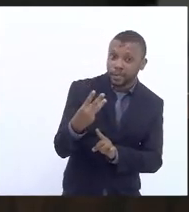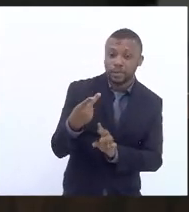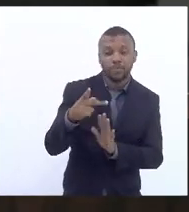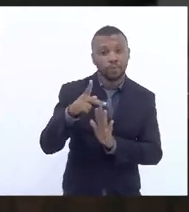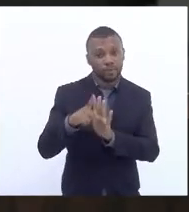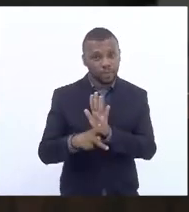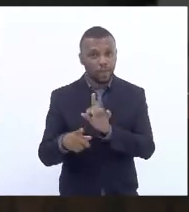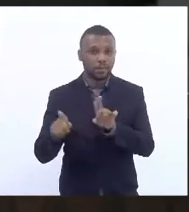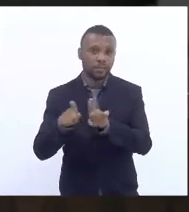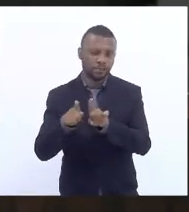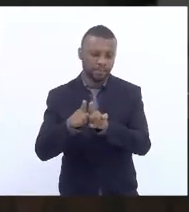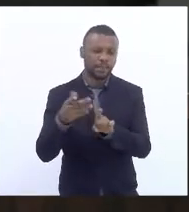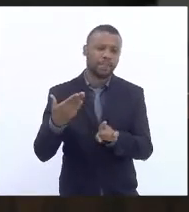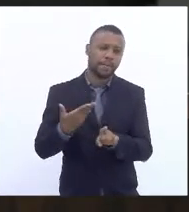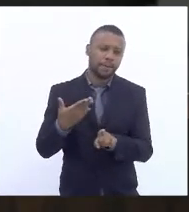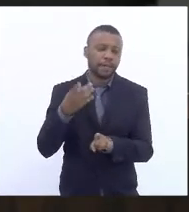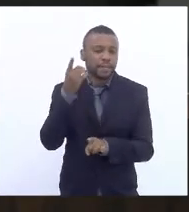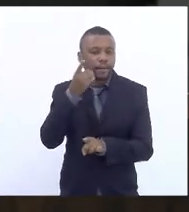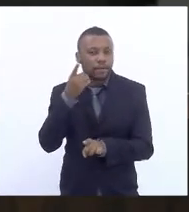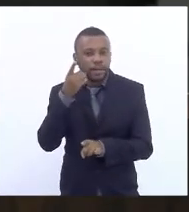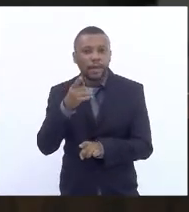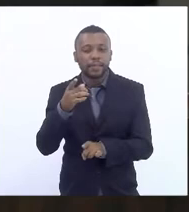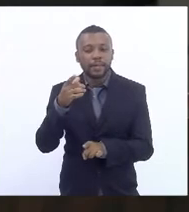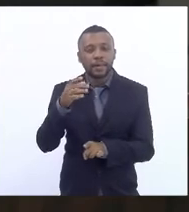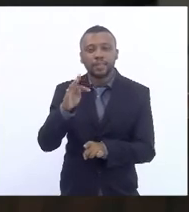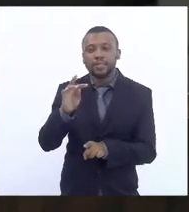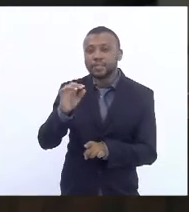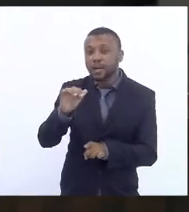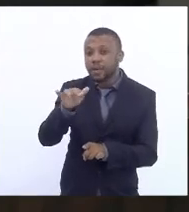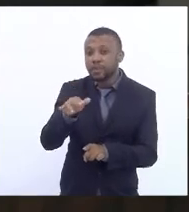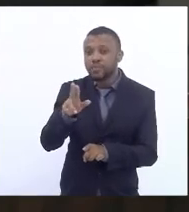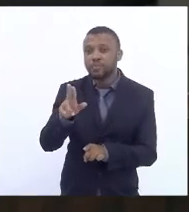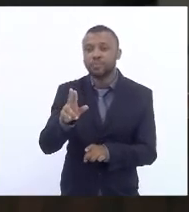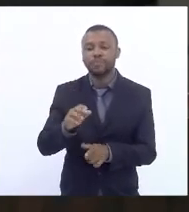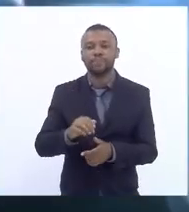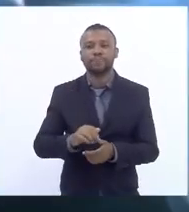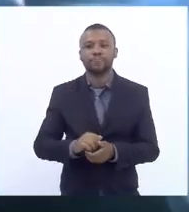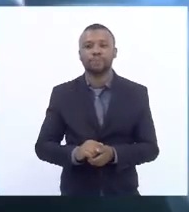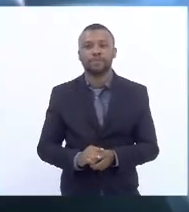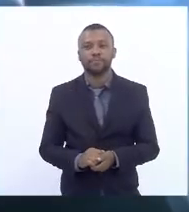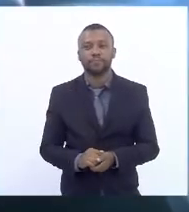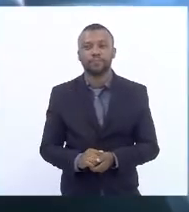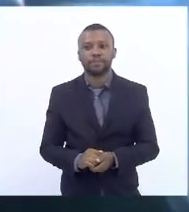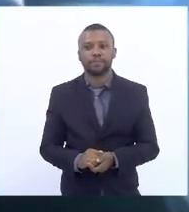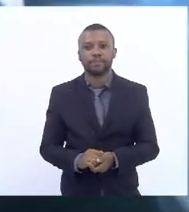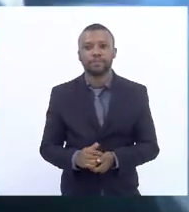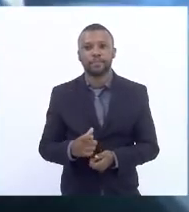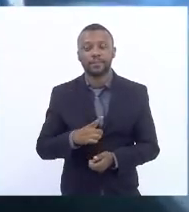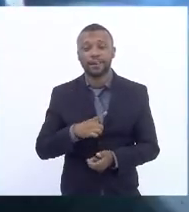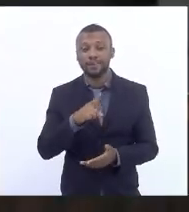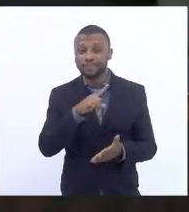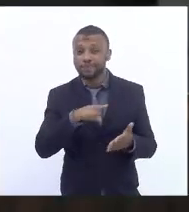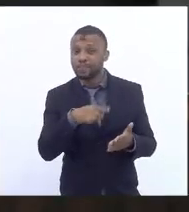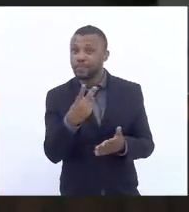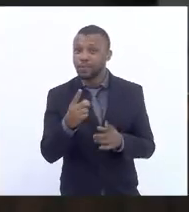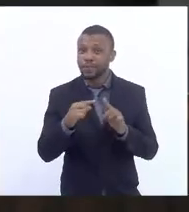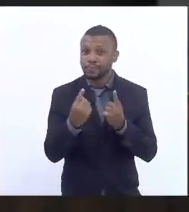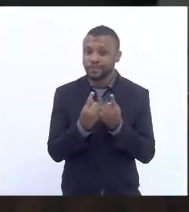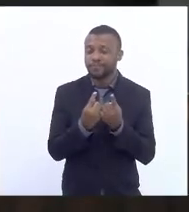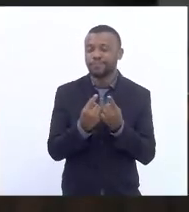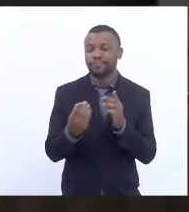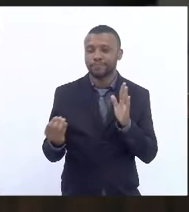querida deputada Tia Ju. Né? Anuncie. O deputado presidente encurtou a sessão. Incluído da ordem do dia,